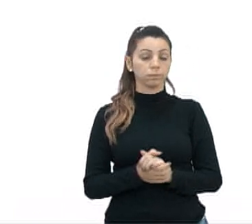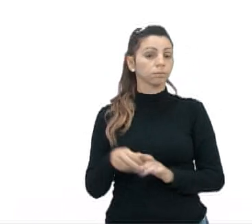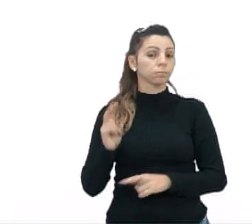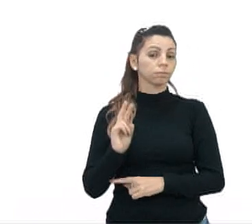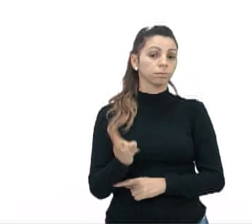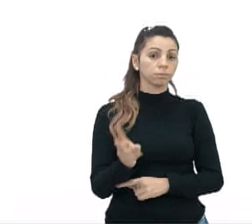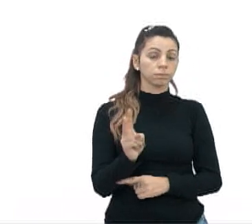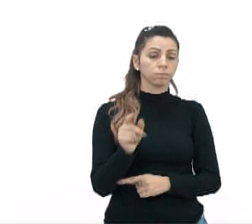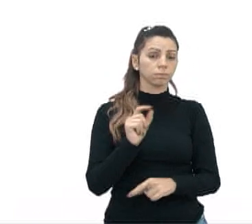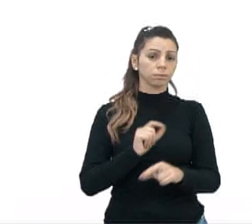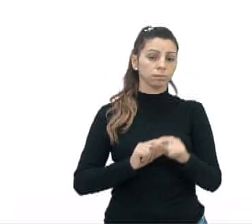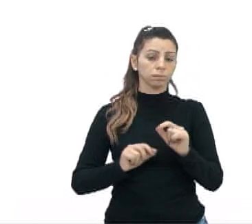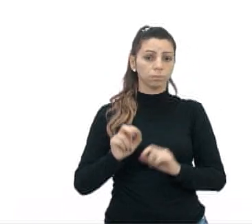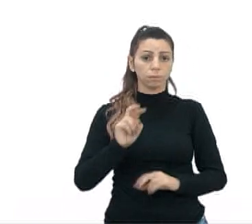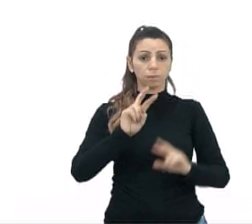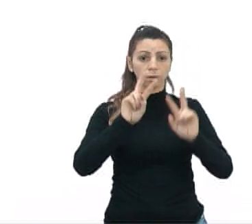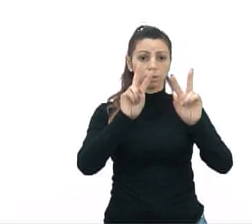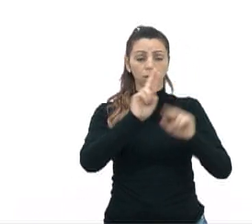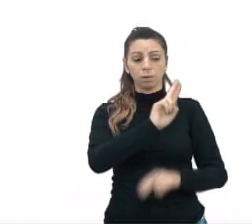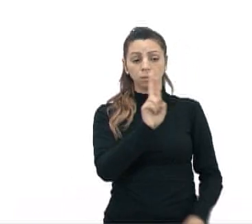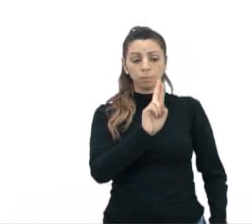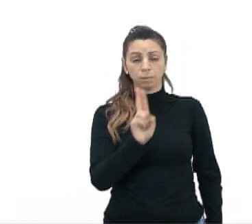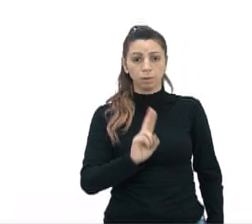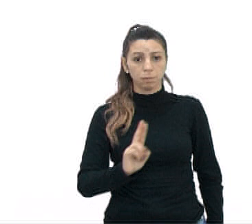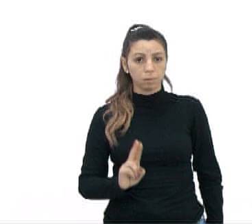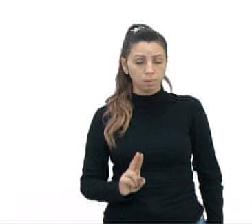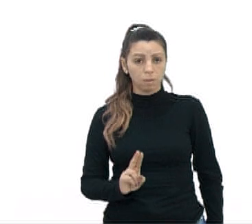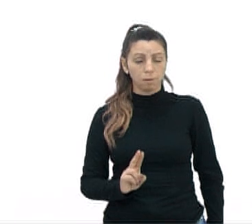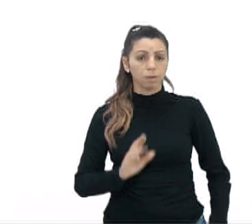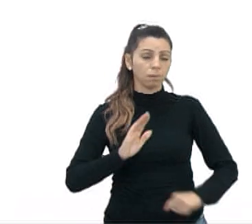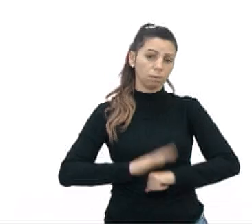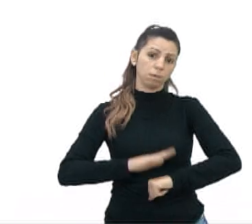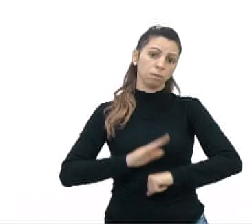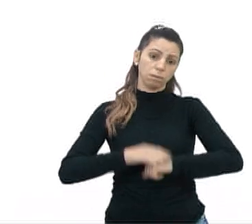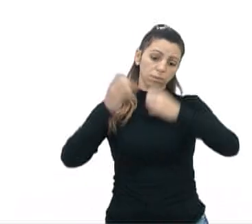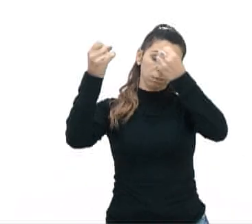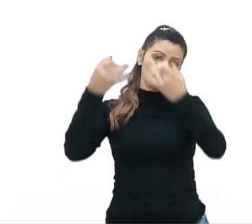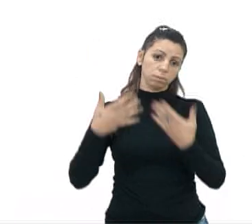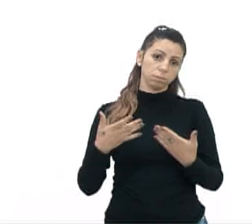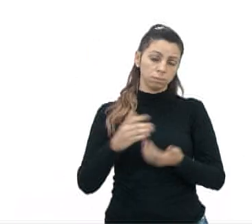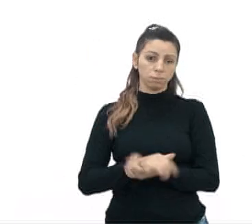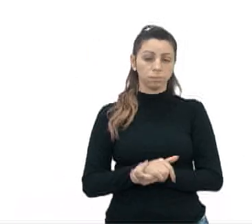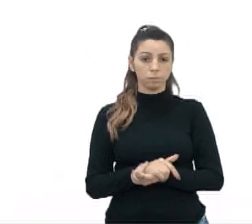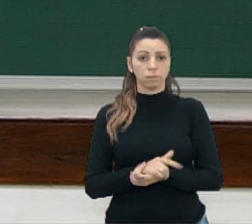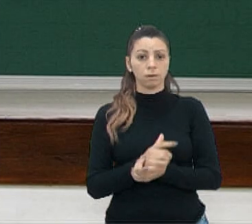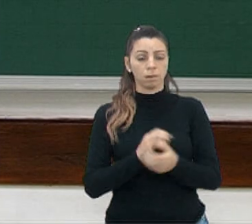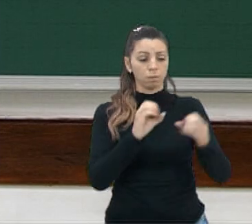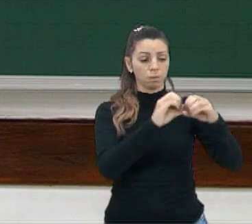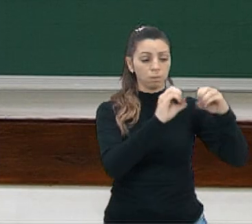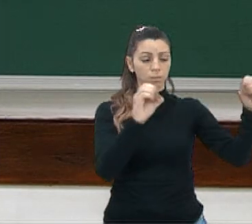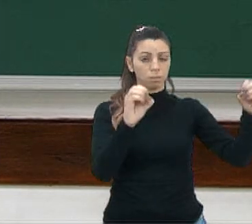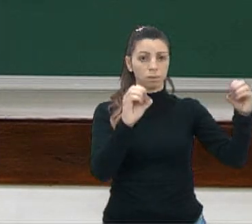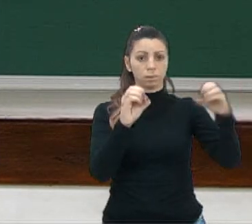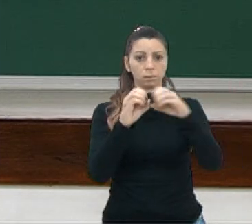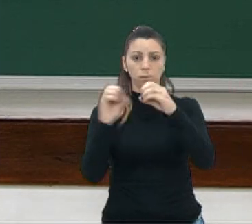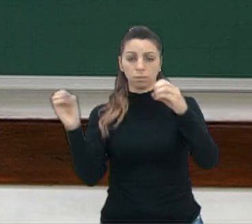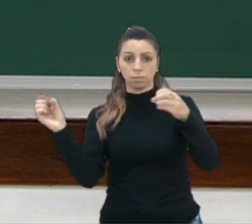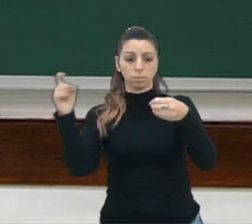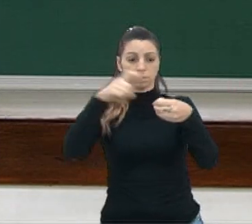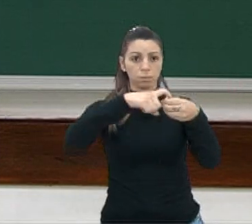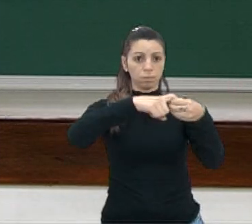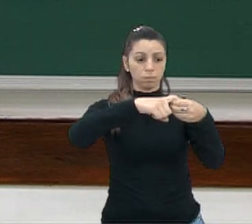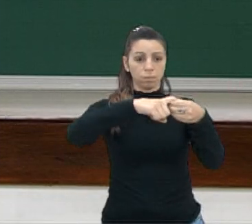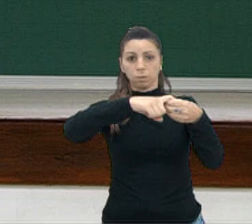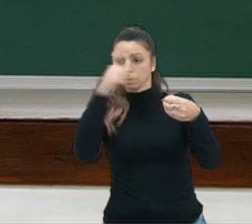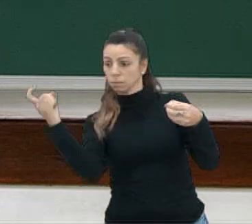digo que os nomes são autoexplicativos, né? Quando você tem orações independentes, né?